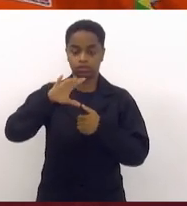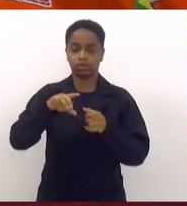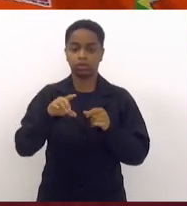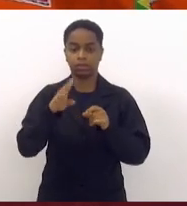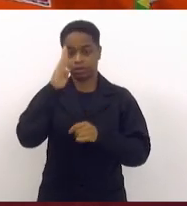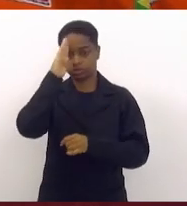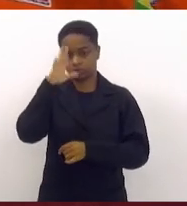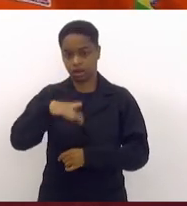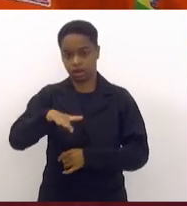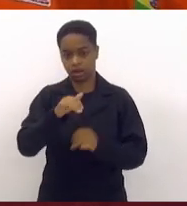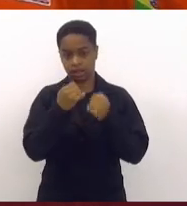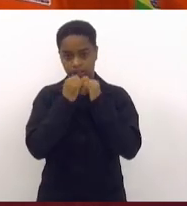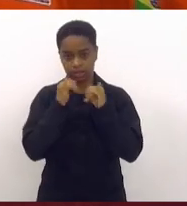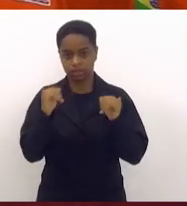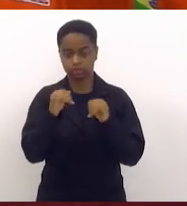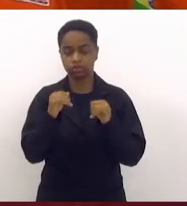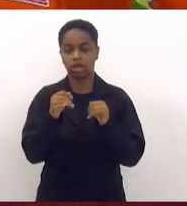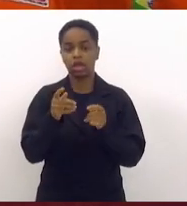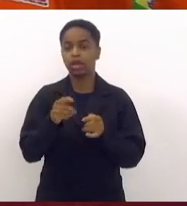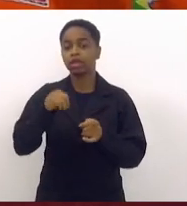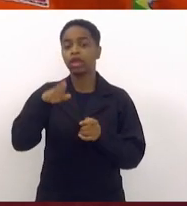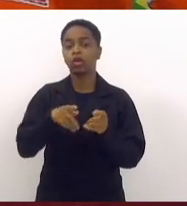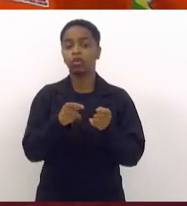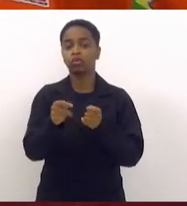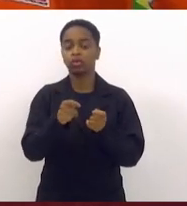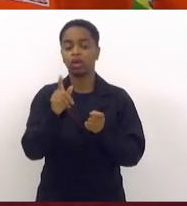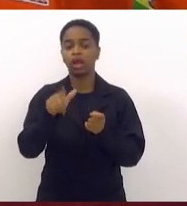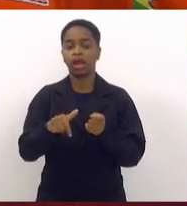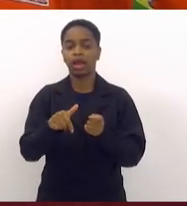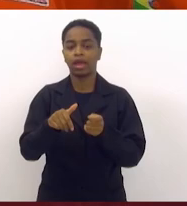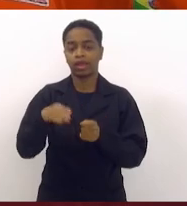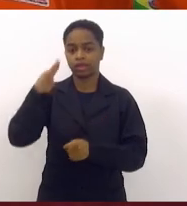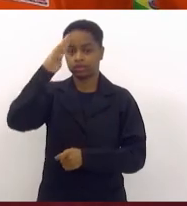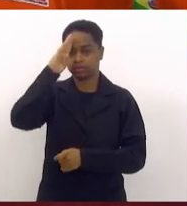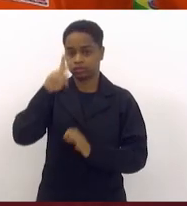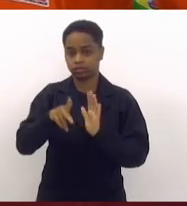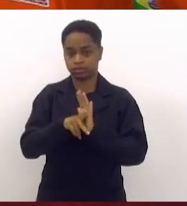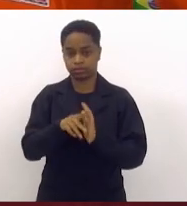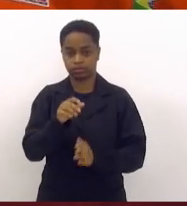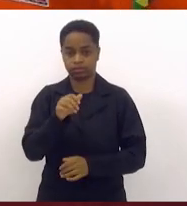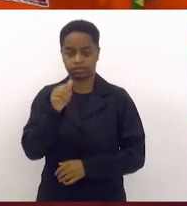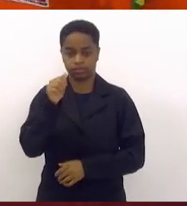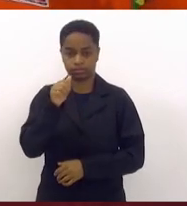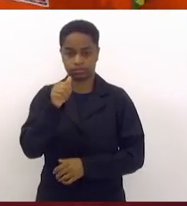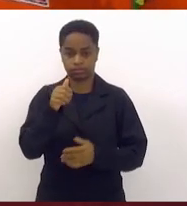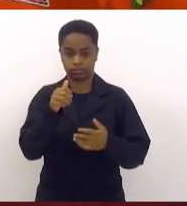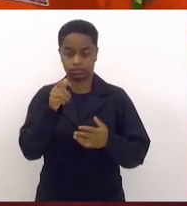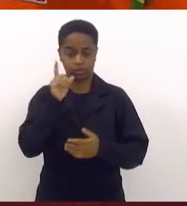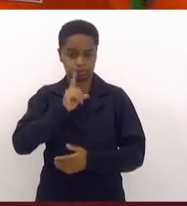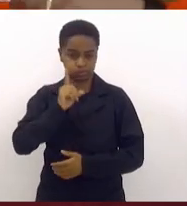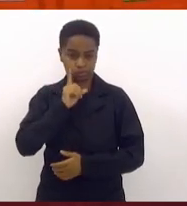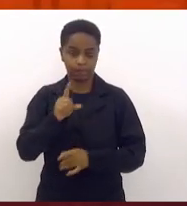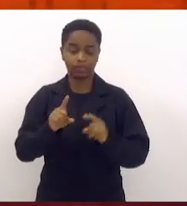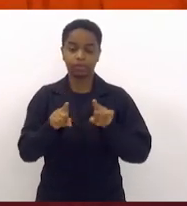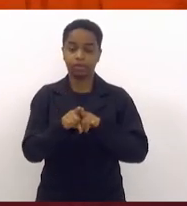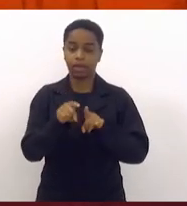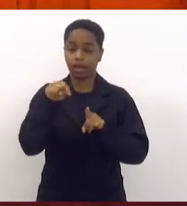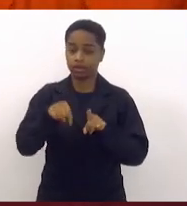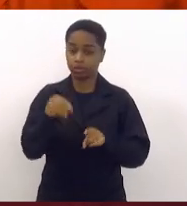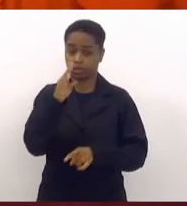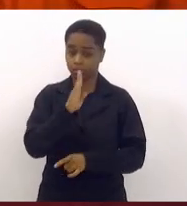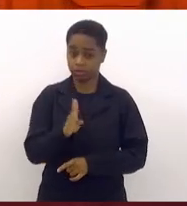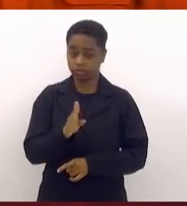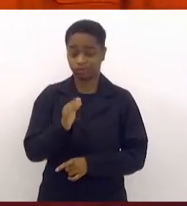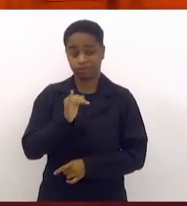principalmente tem o controle das Forças Armadas estadunidenses e aqui no Brasil infelizmente